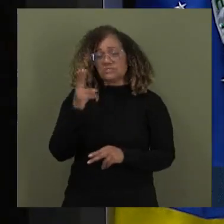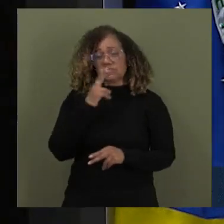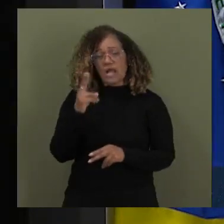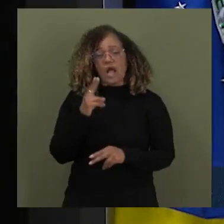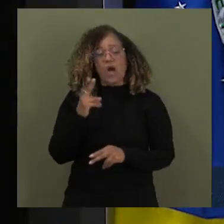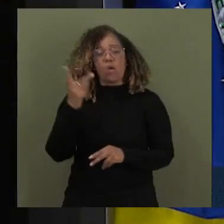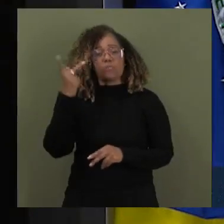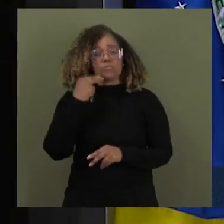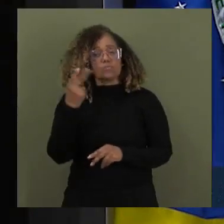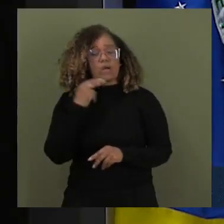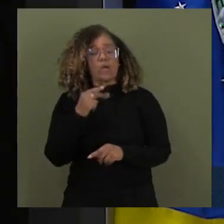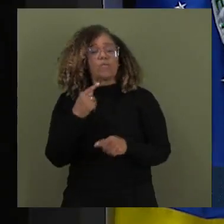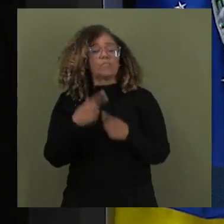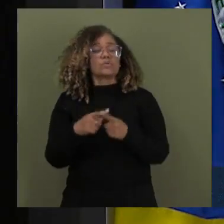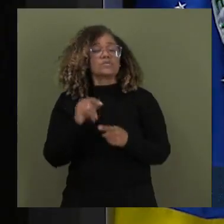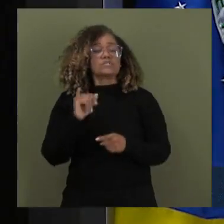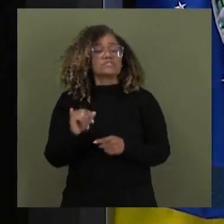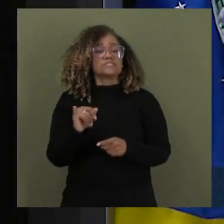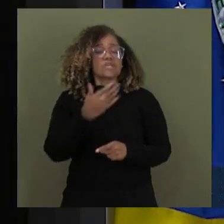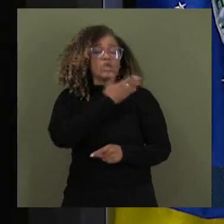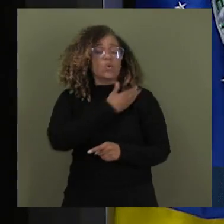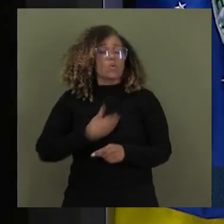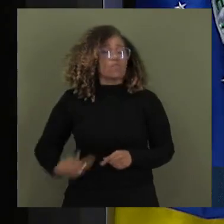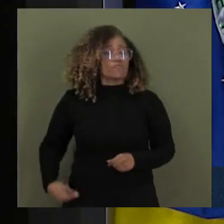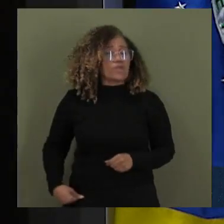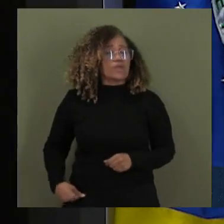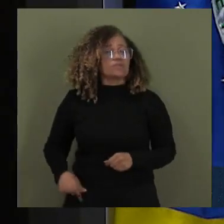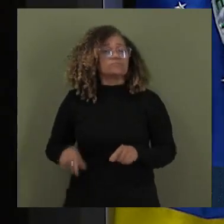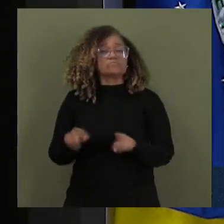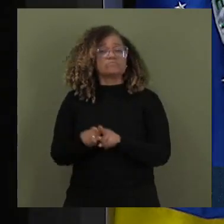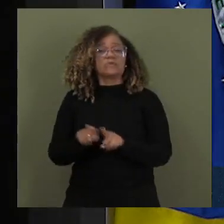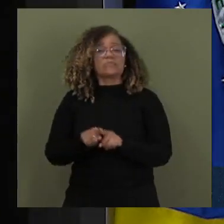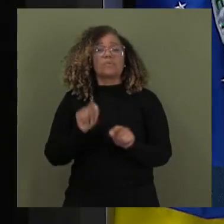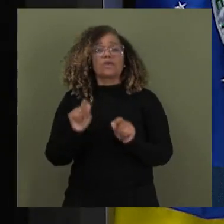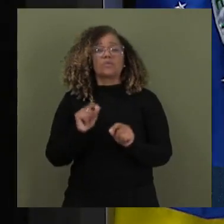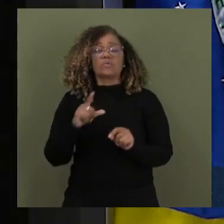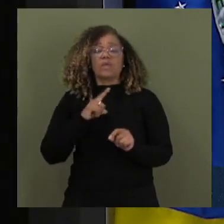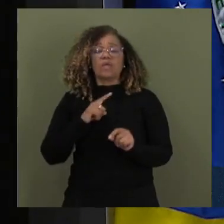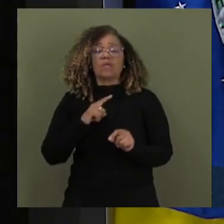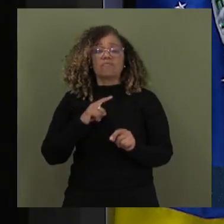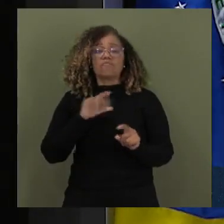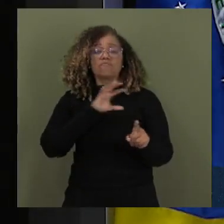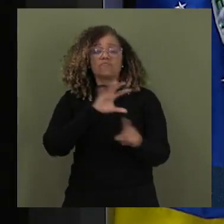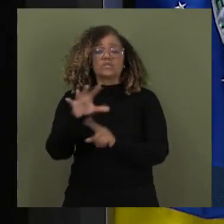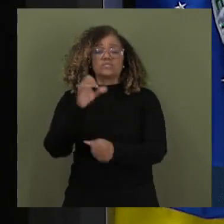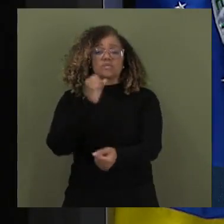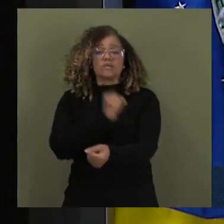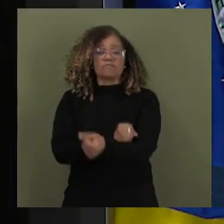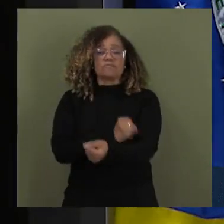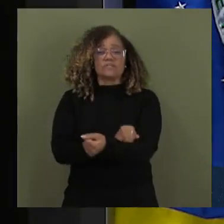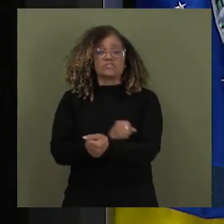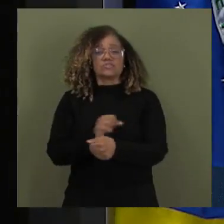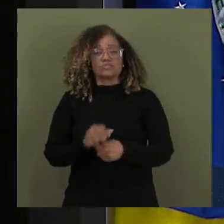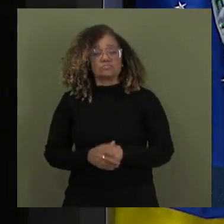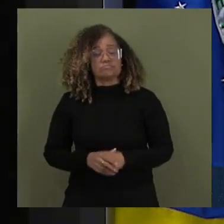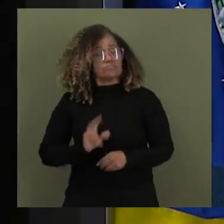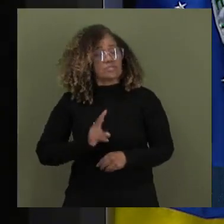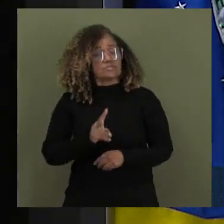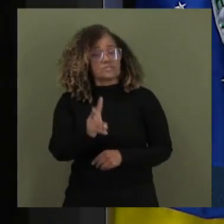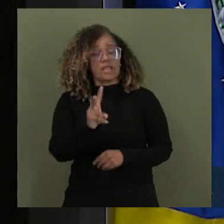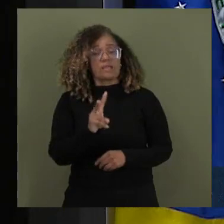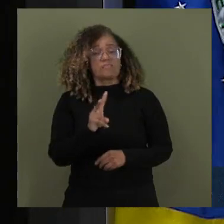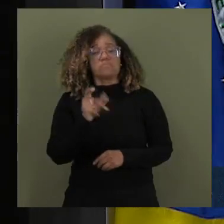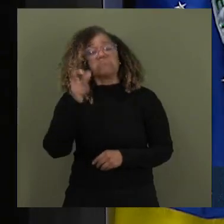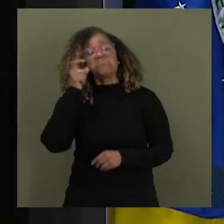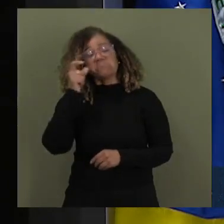porque, caso contrário, o governo estaria simplesmente subsidiando o vício. Então, sempre será mais